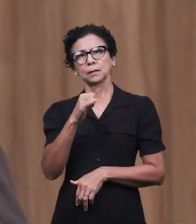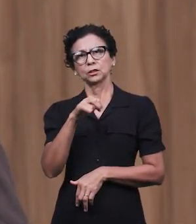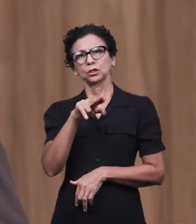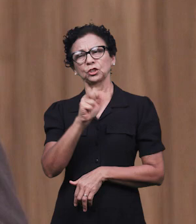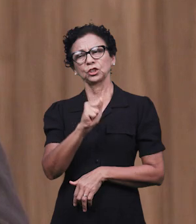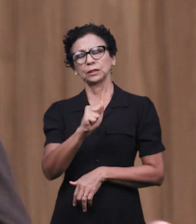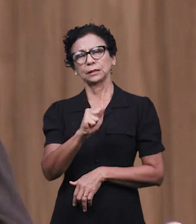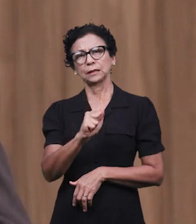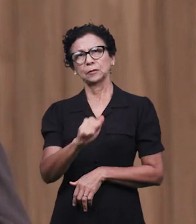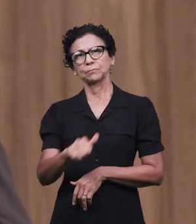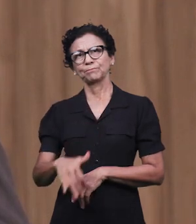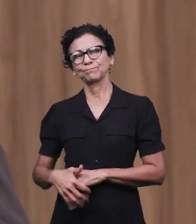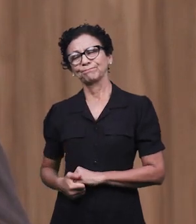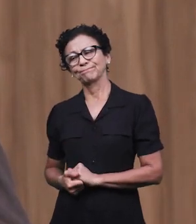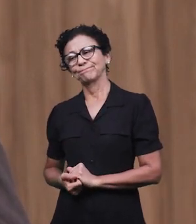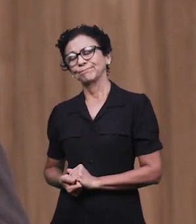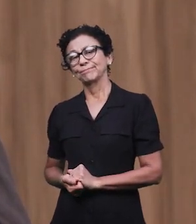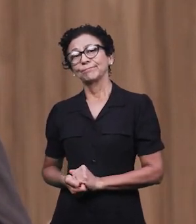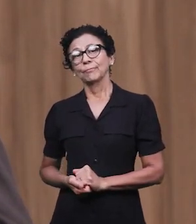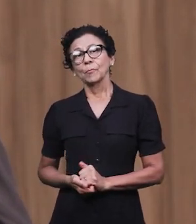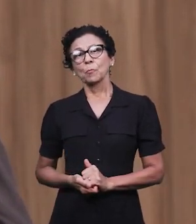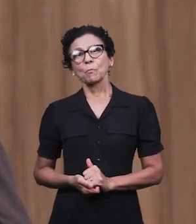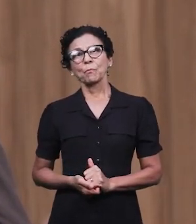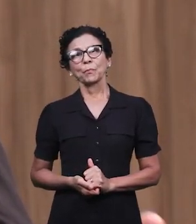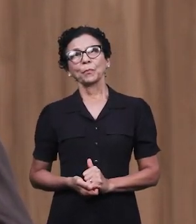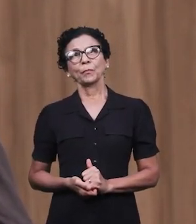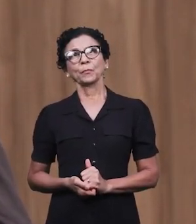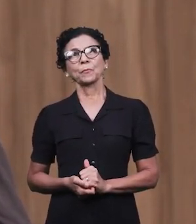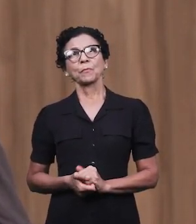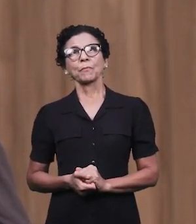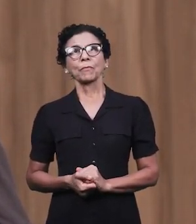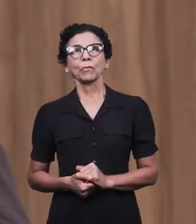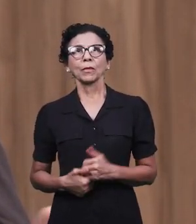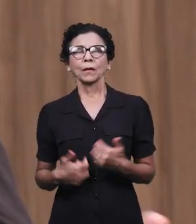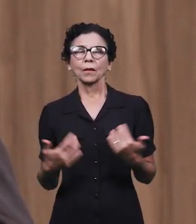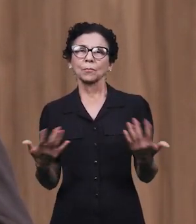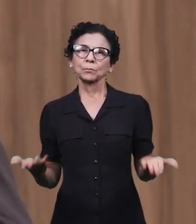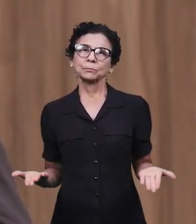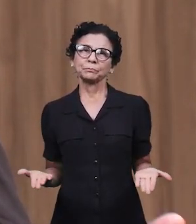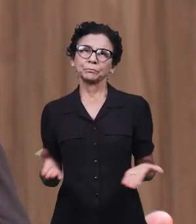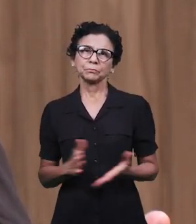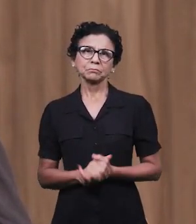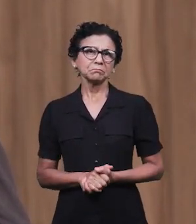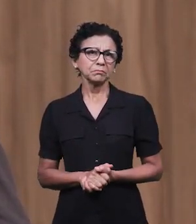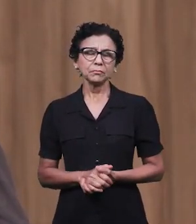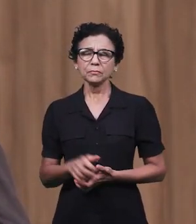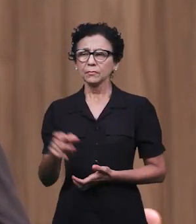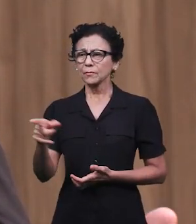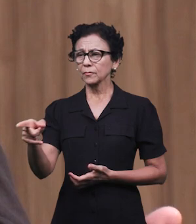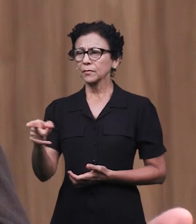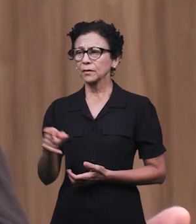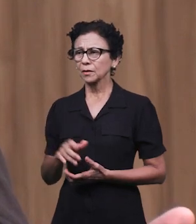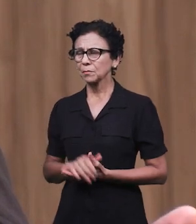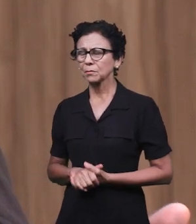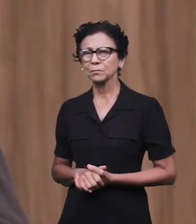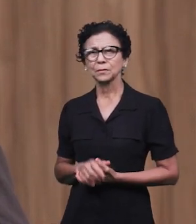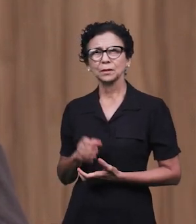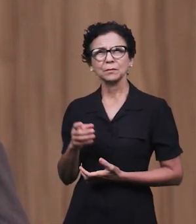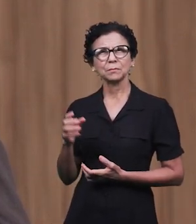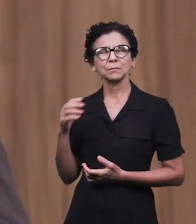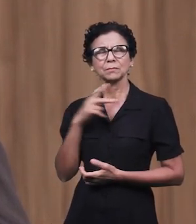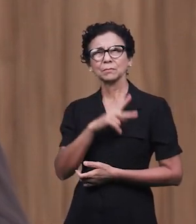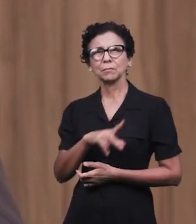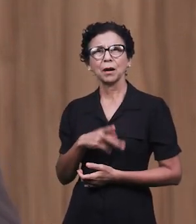homem, porque ele não viu crime algum. Paulo falava da ressurreição, falava da esperança da vida eterna, falava de Jesus